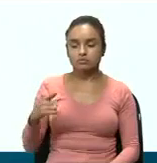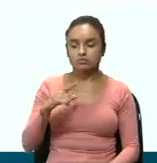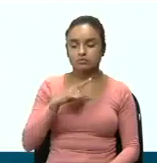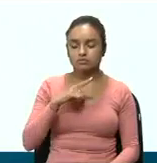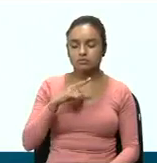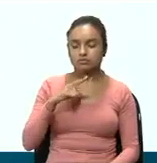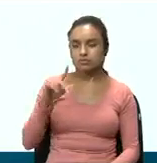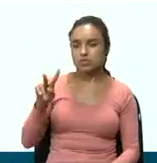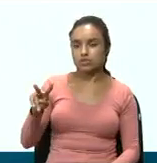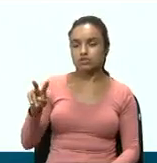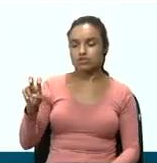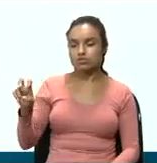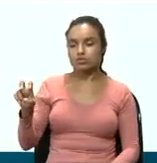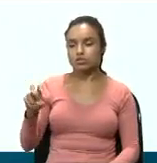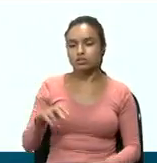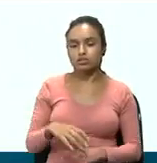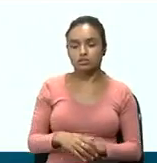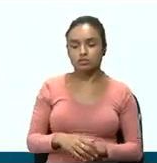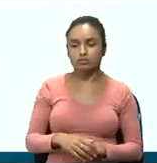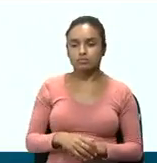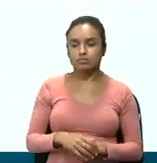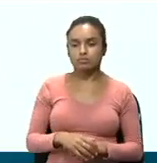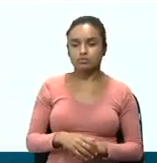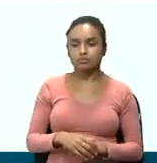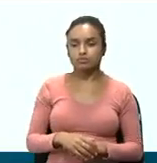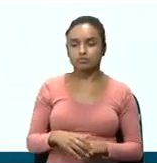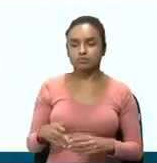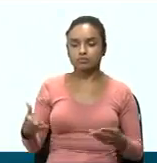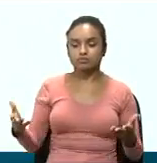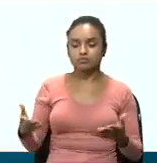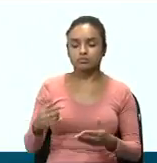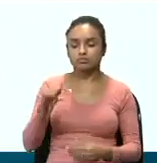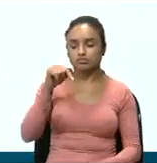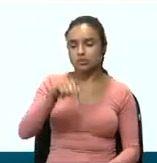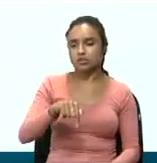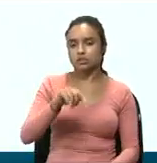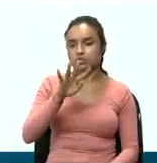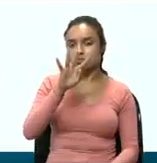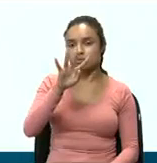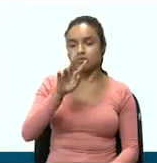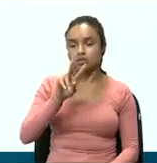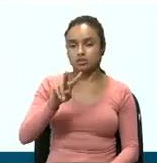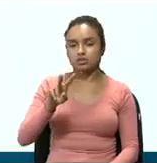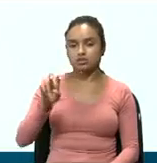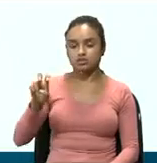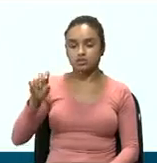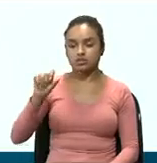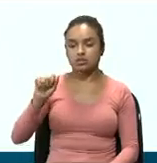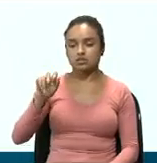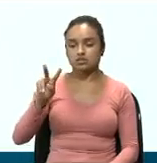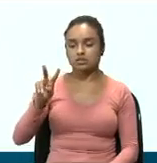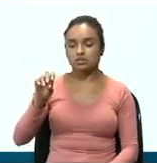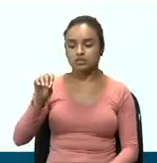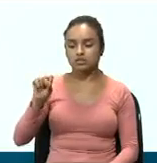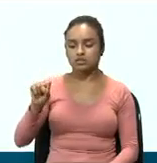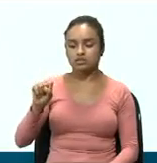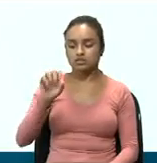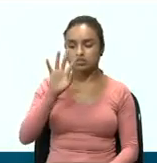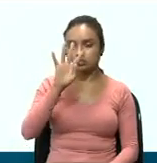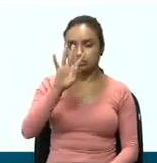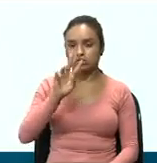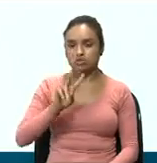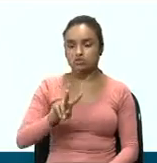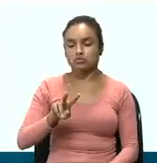tenho 25. Então, eu tenho 4/25 avos. O que tem que pensar